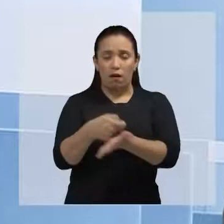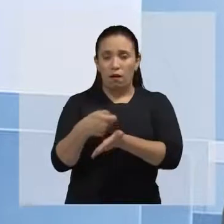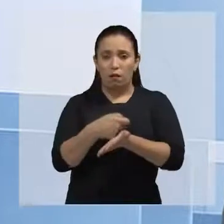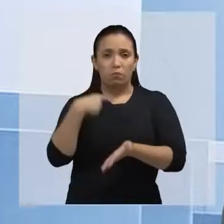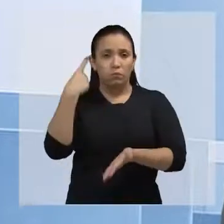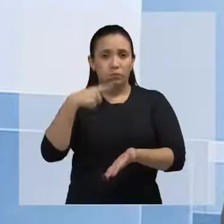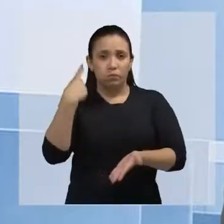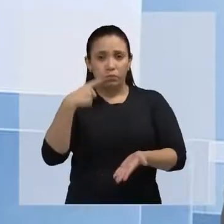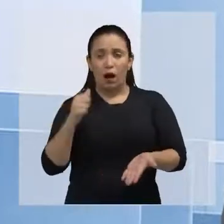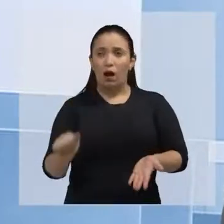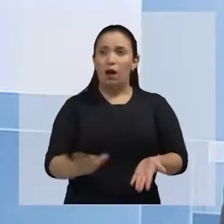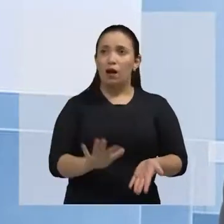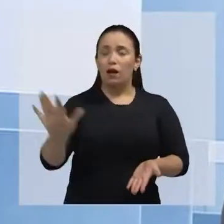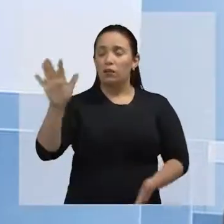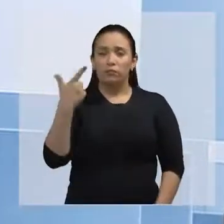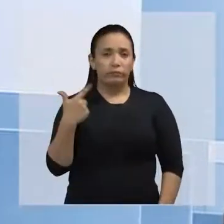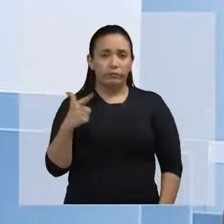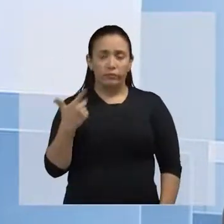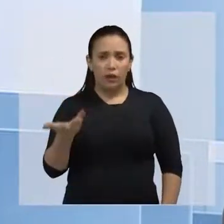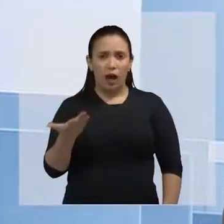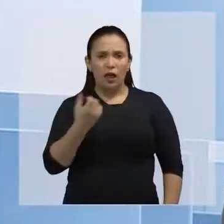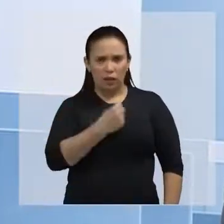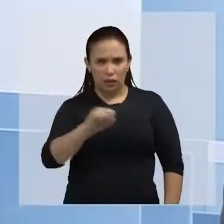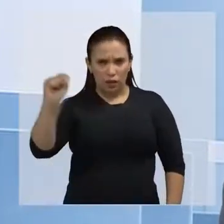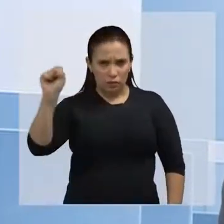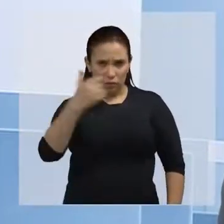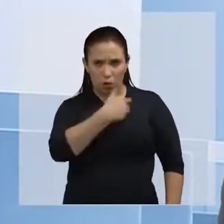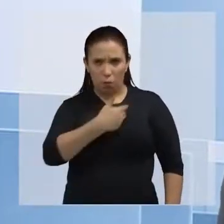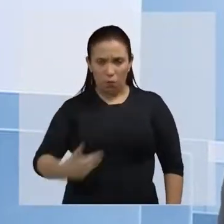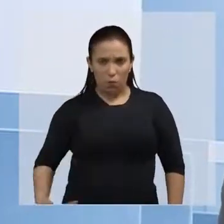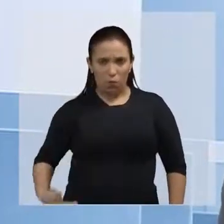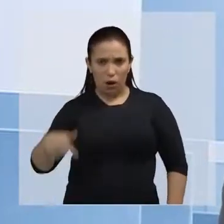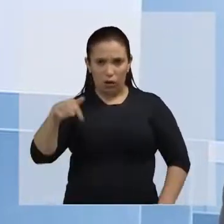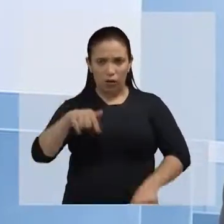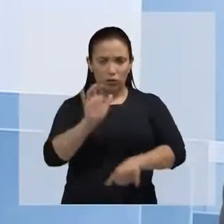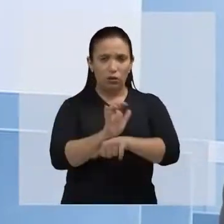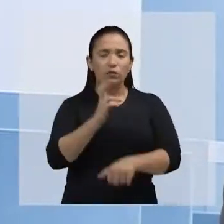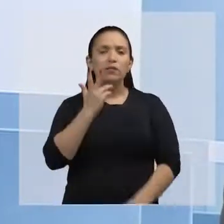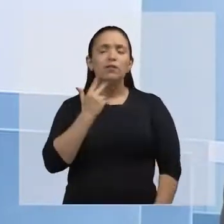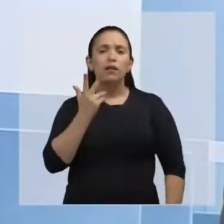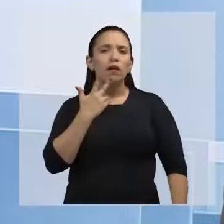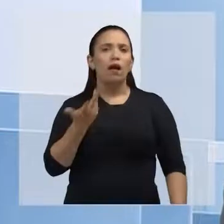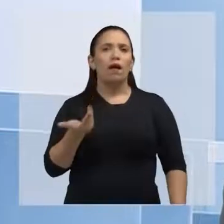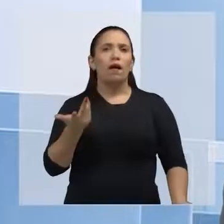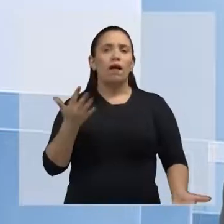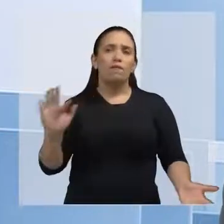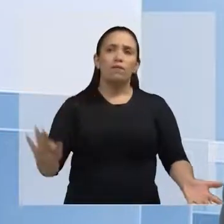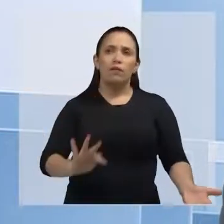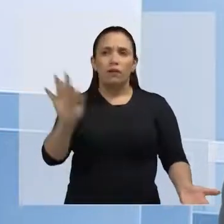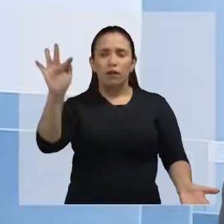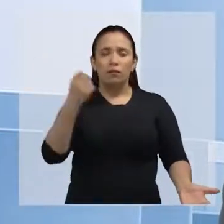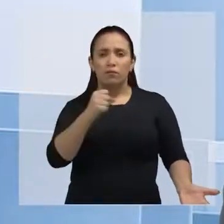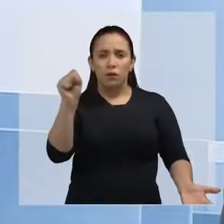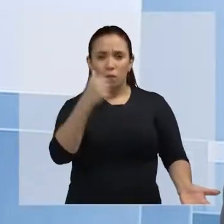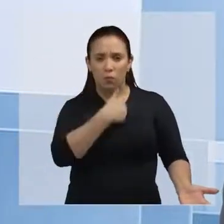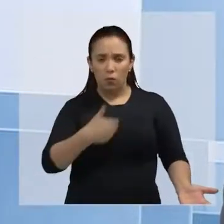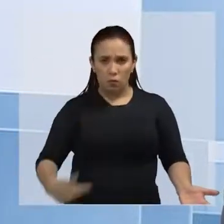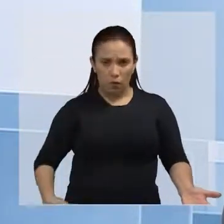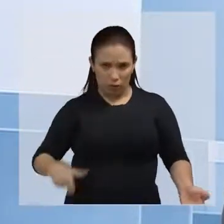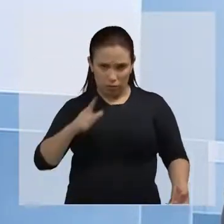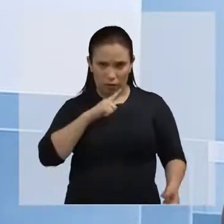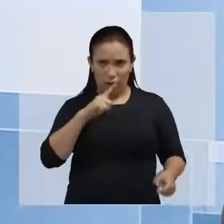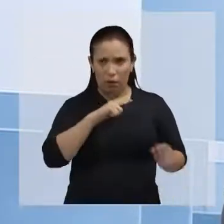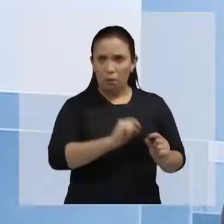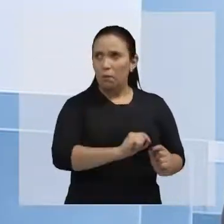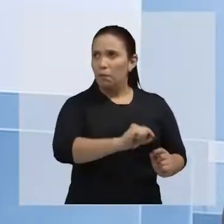quem tem dinheiro para pagar advogado? Será que a Defensoria Pública do Estado, do município ou da União, a Defensoria Pública existe